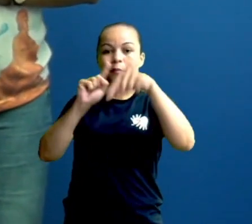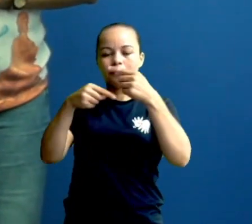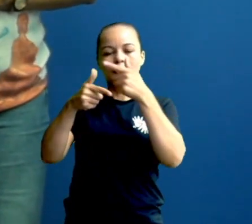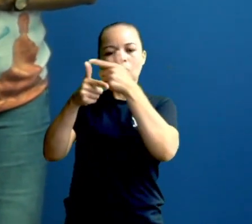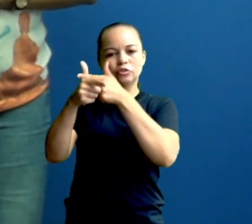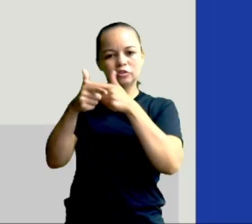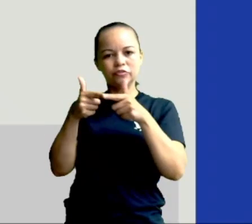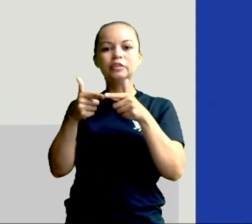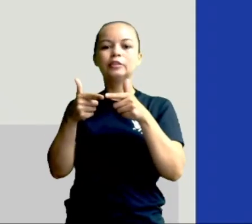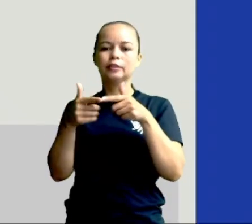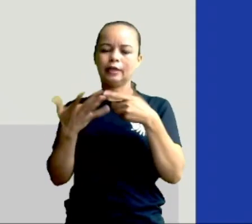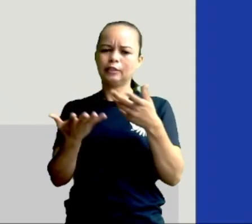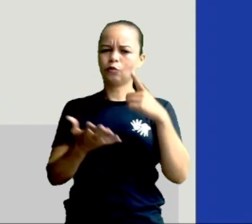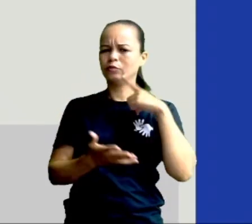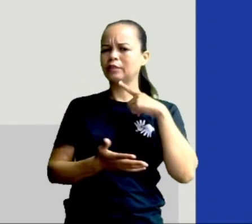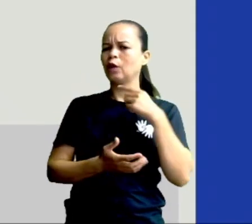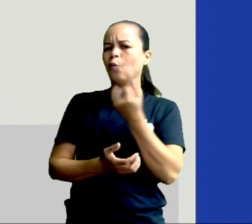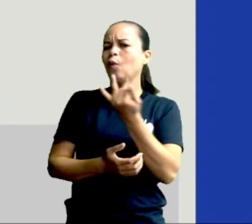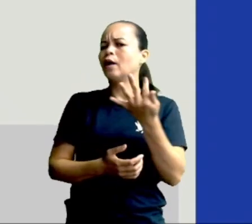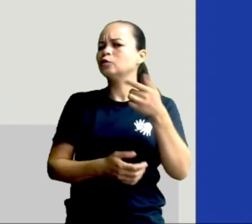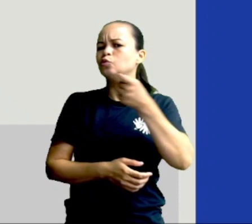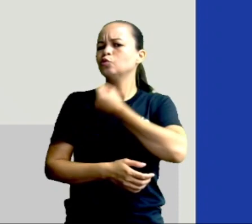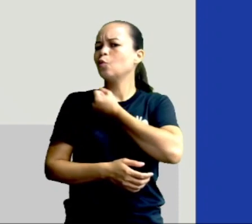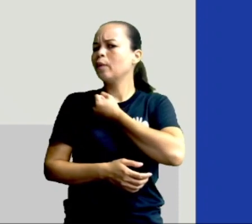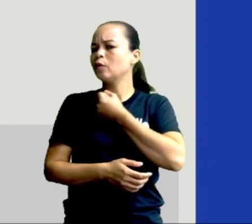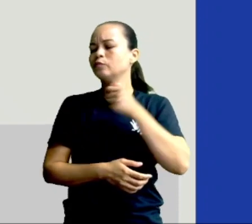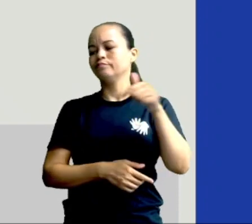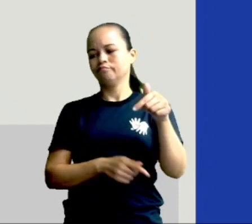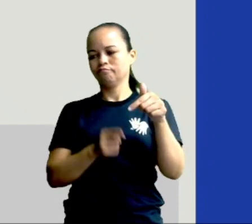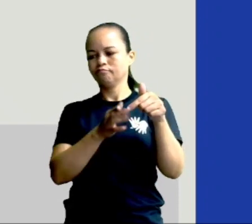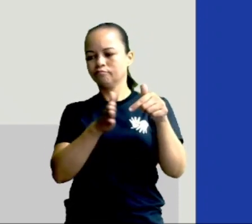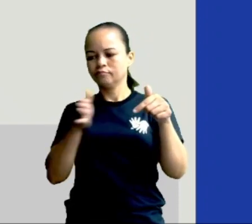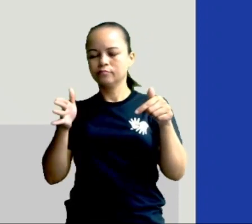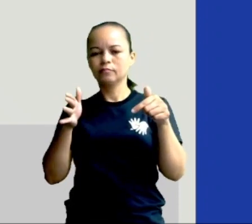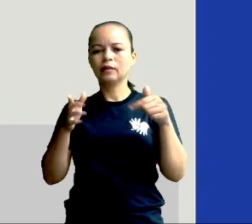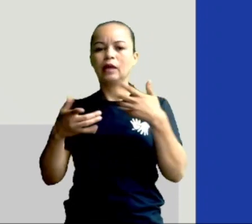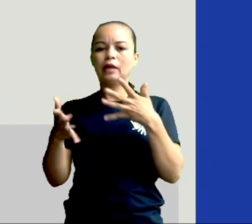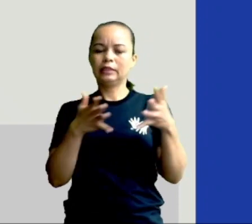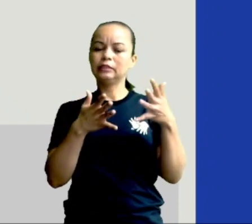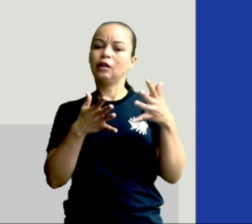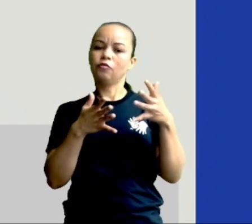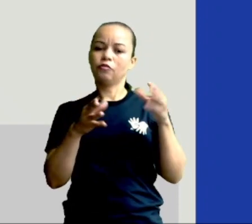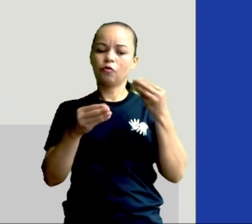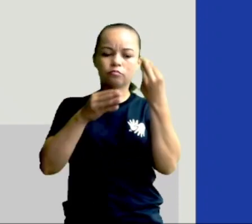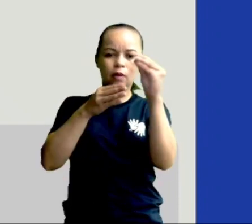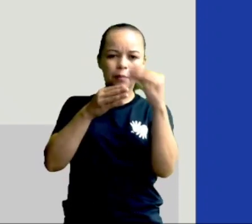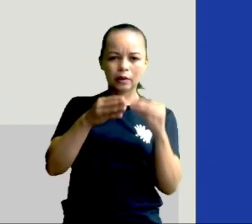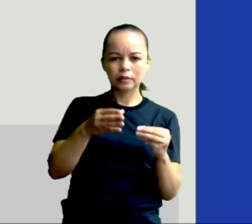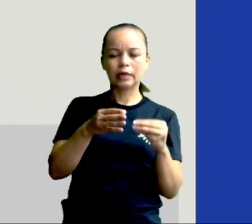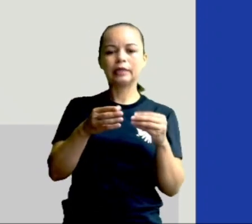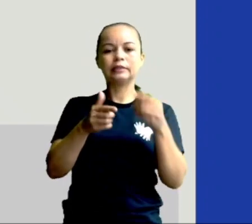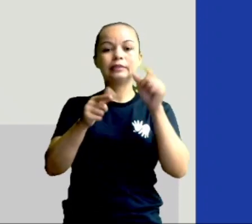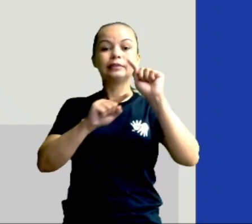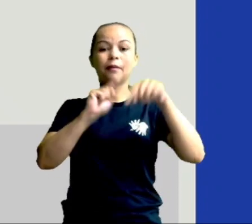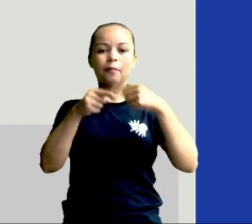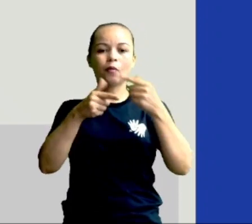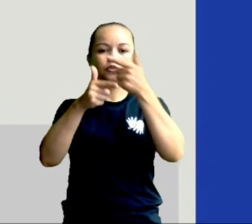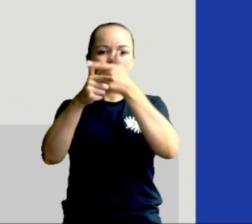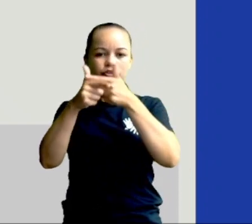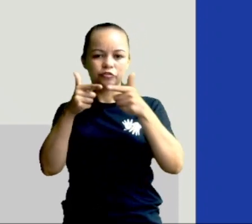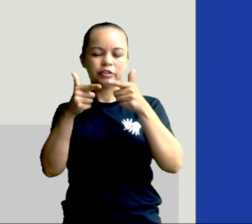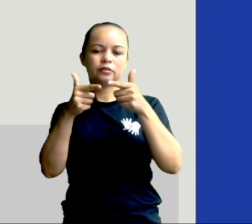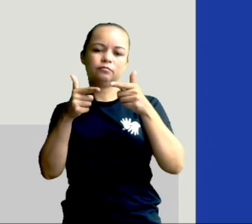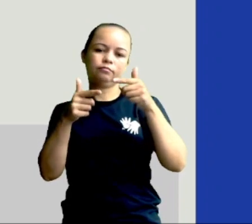aí? 7, não é isso? Então, vamos lá. Vamos adicionar todos e dividir por 7. Então, ó, olha lá a fórmula,